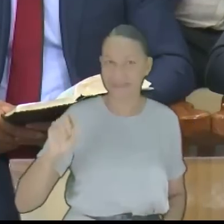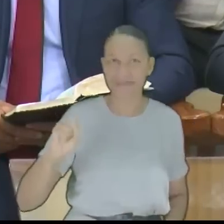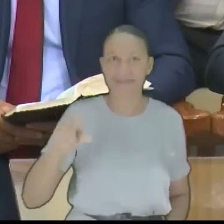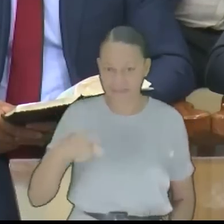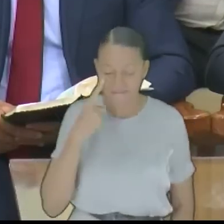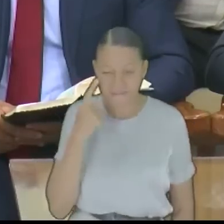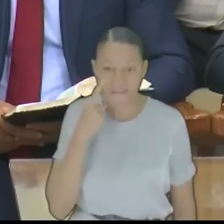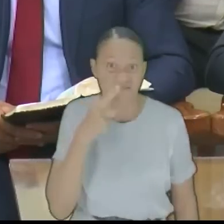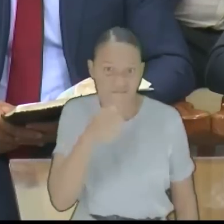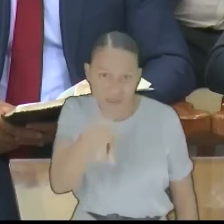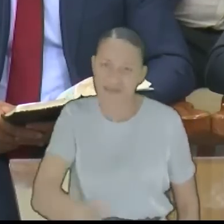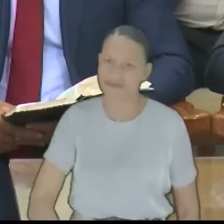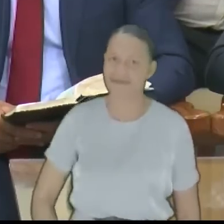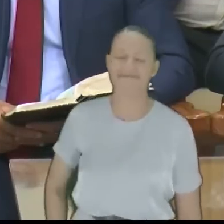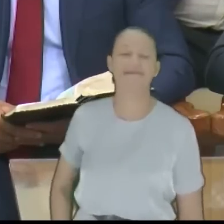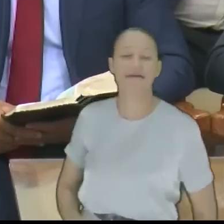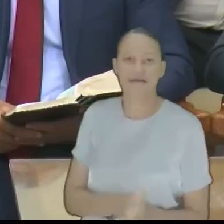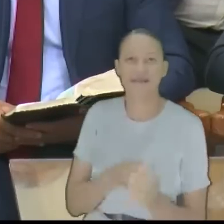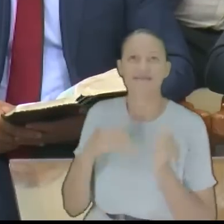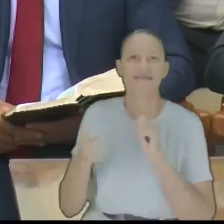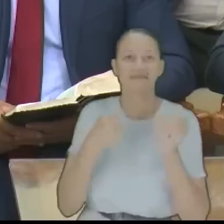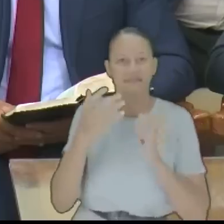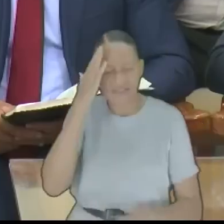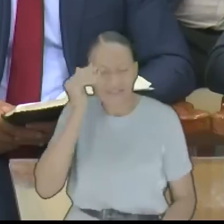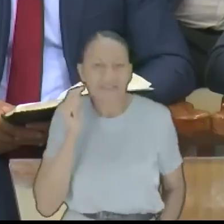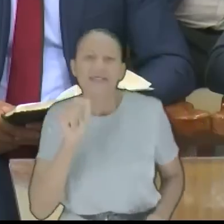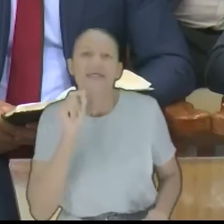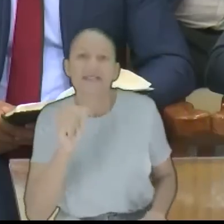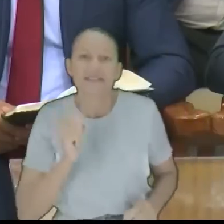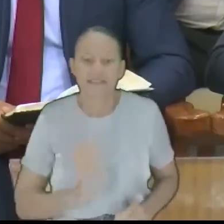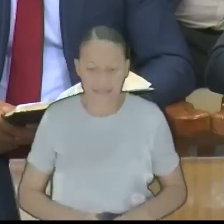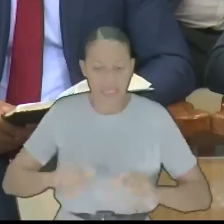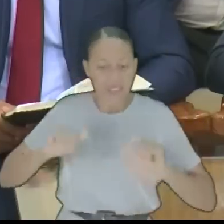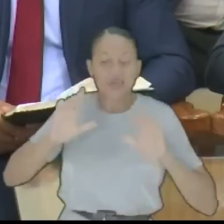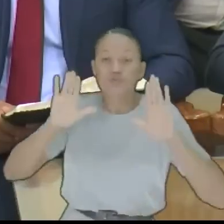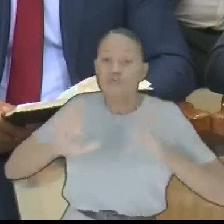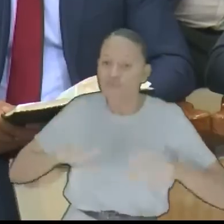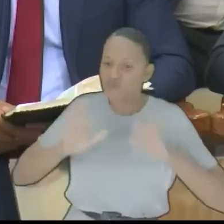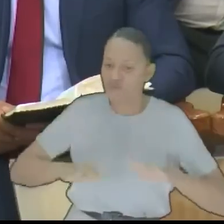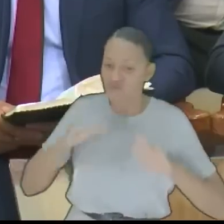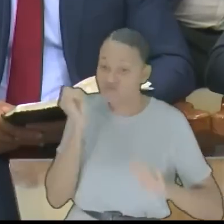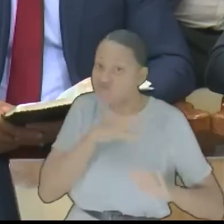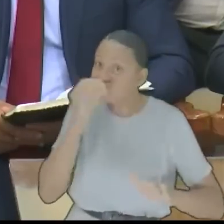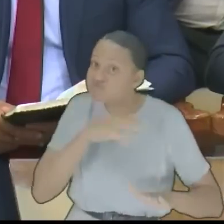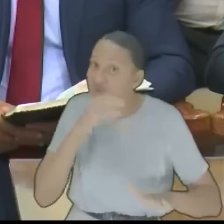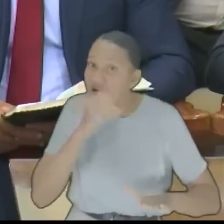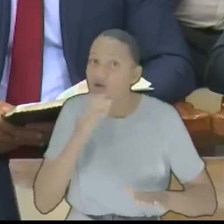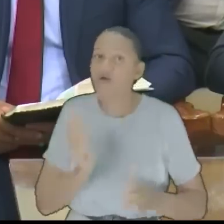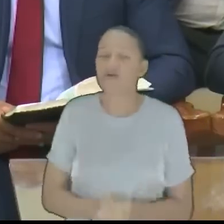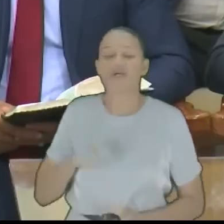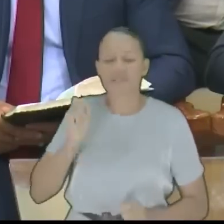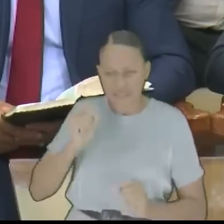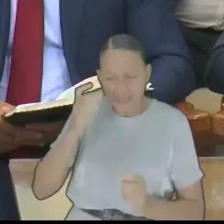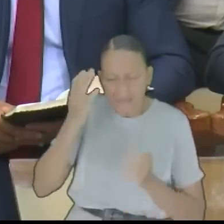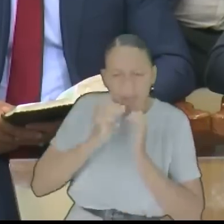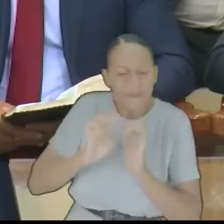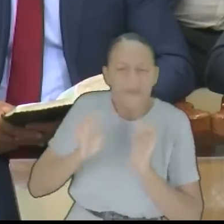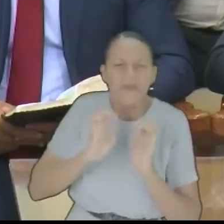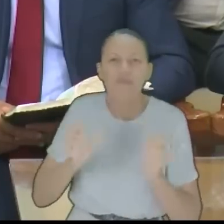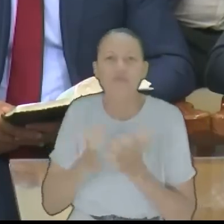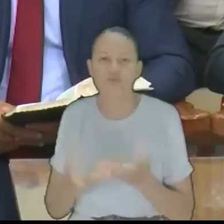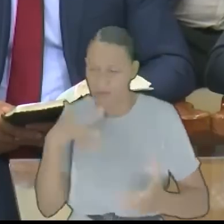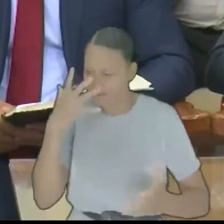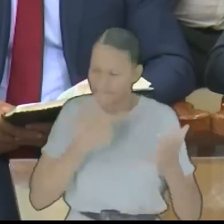Você ia ver, aleluia. Você sabe quem amansou os caetés, você sabe quem civilizou. Hoje você está